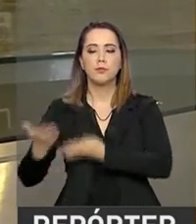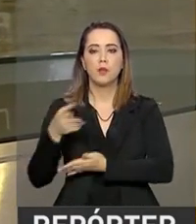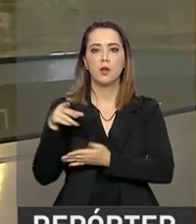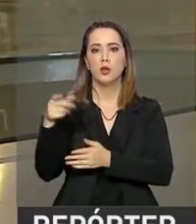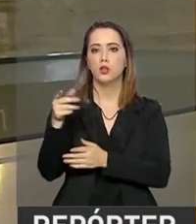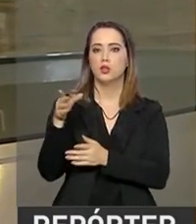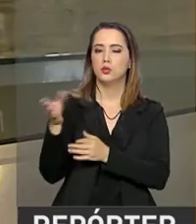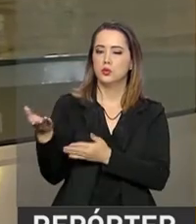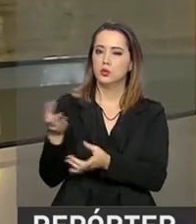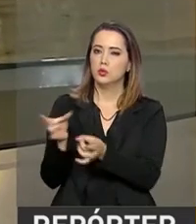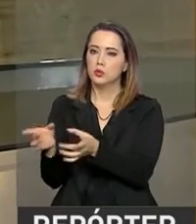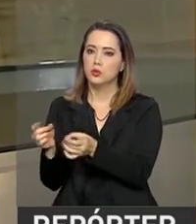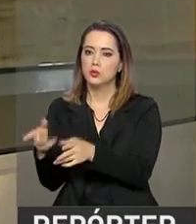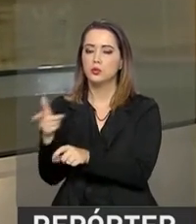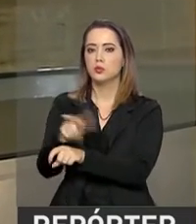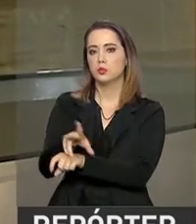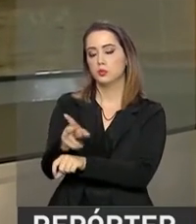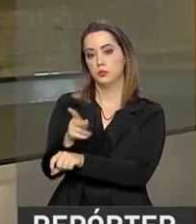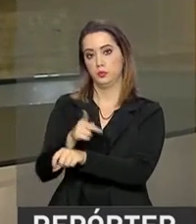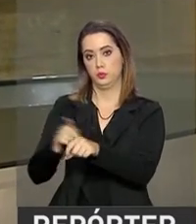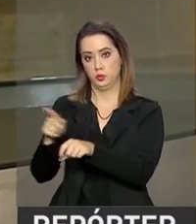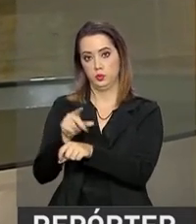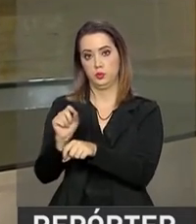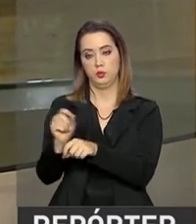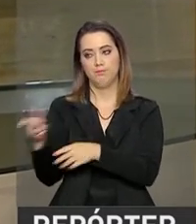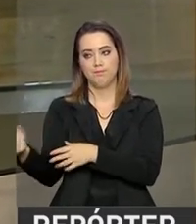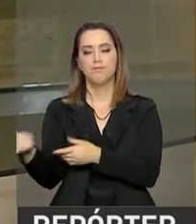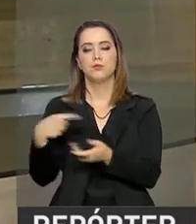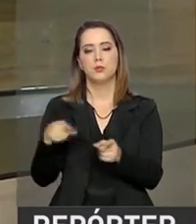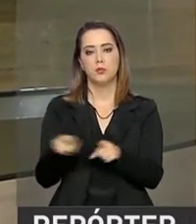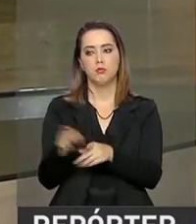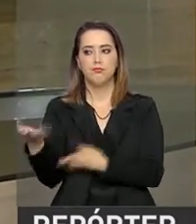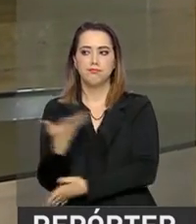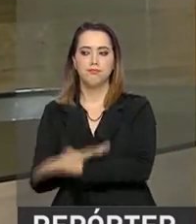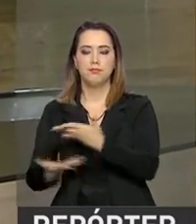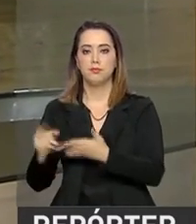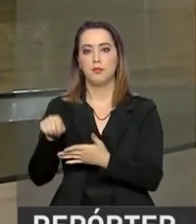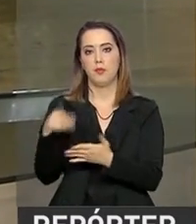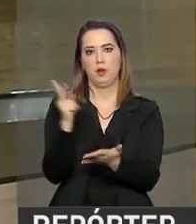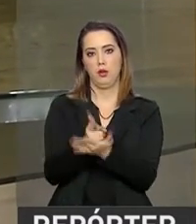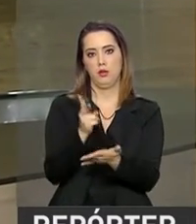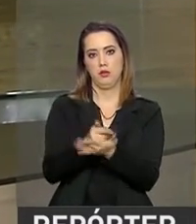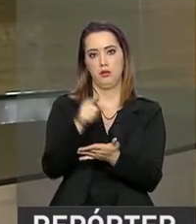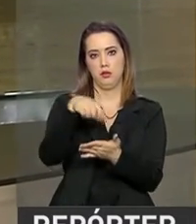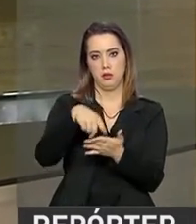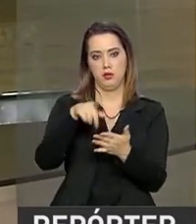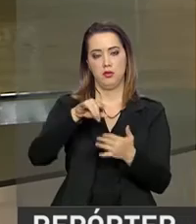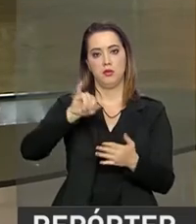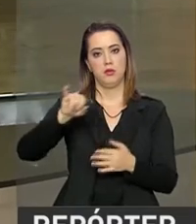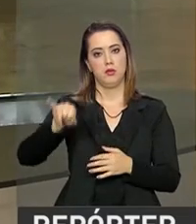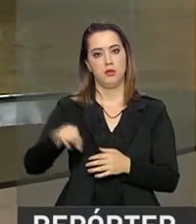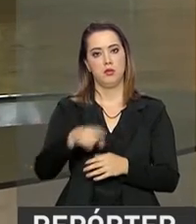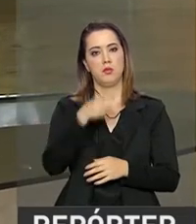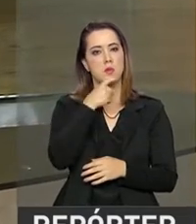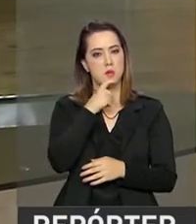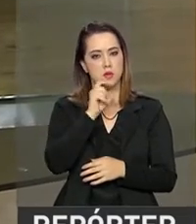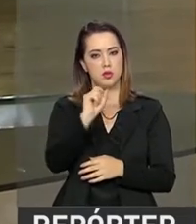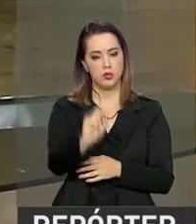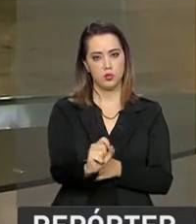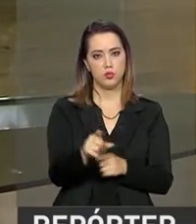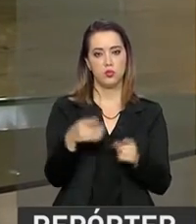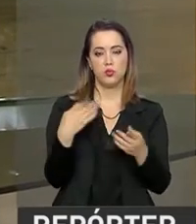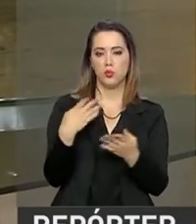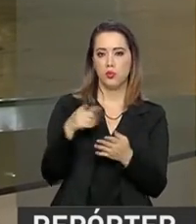comerciais e econômicas do Brasil com o exterior e vice-versa mesmo este balanço de pagamento de julho apresentando um saldo negativo